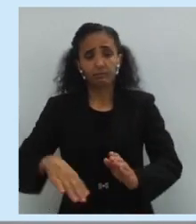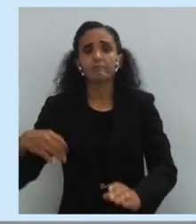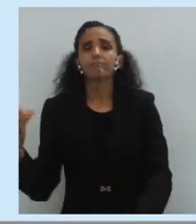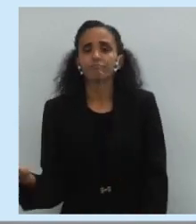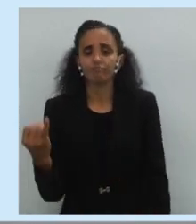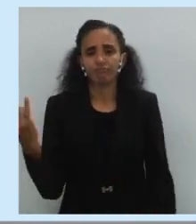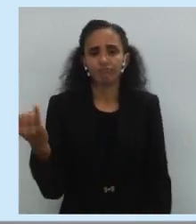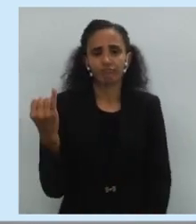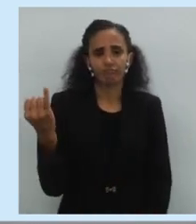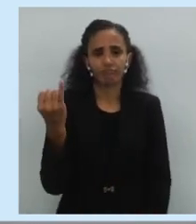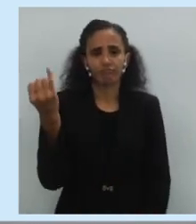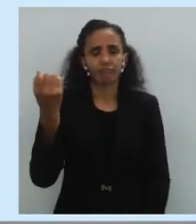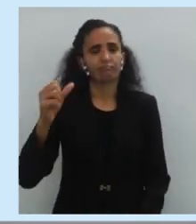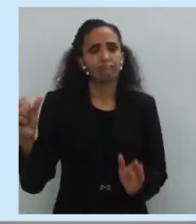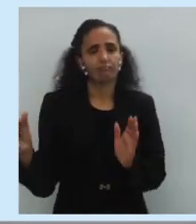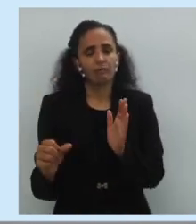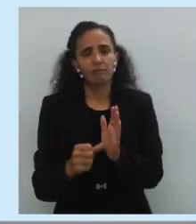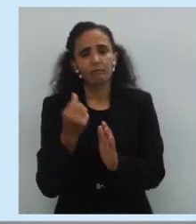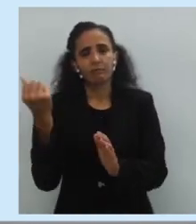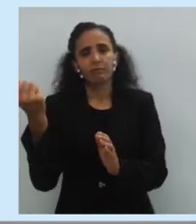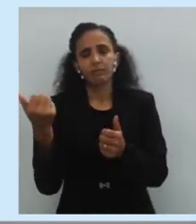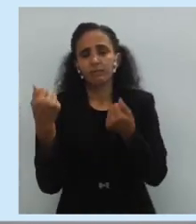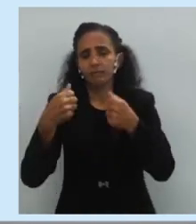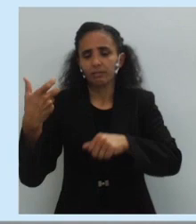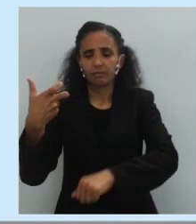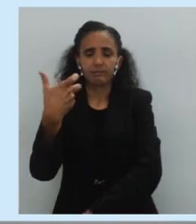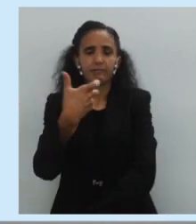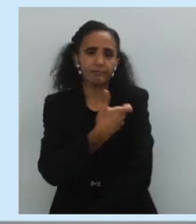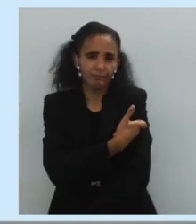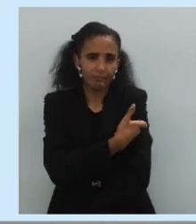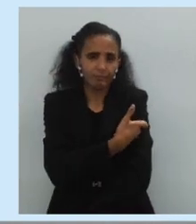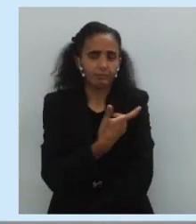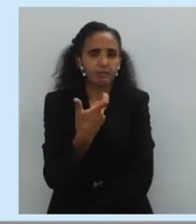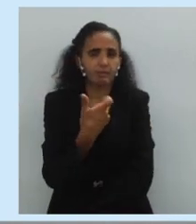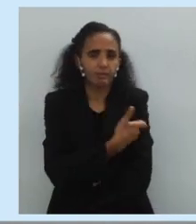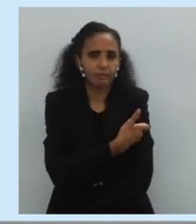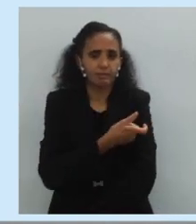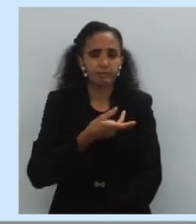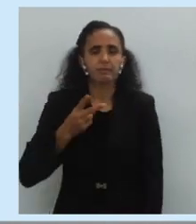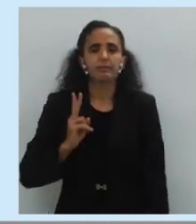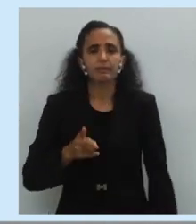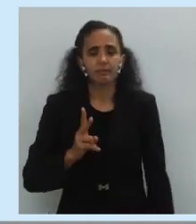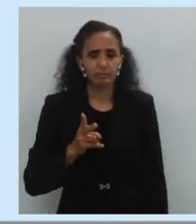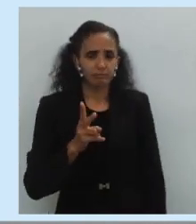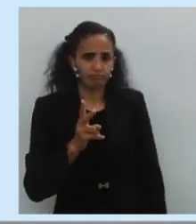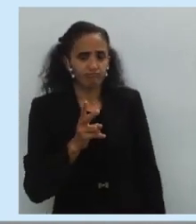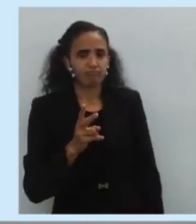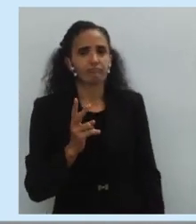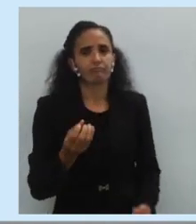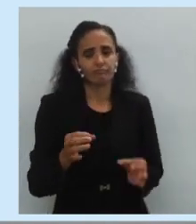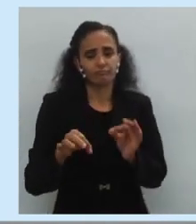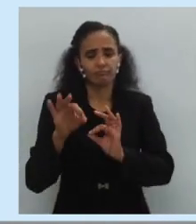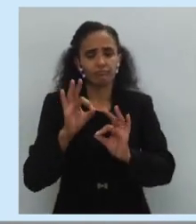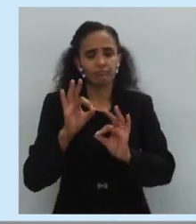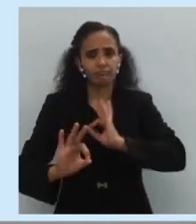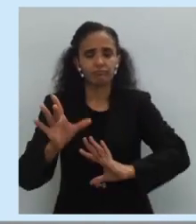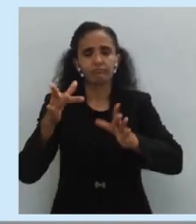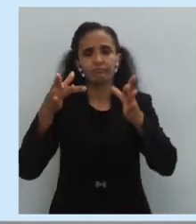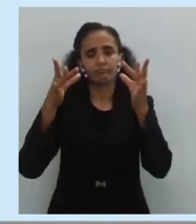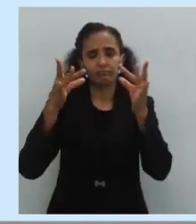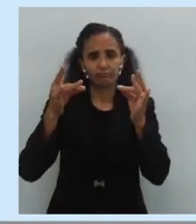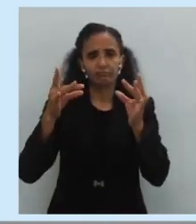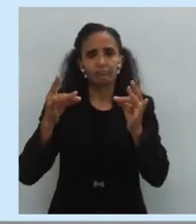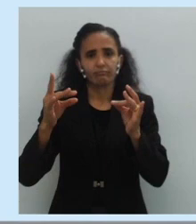hepatite B, é importante receber a primeira dose da vacina contra o vírus da hepatite B